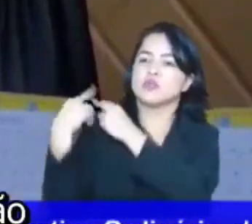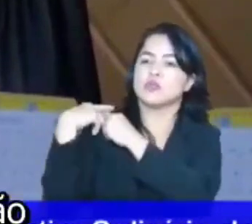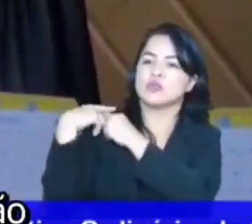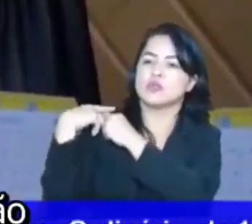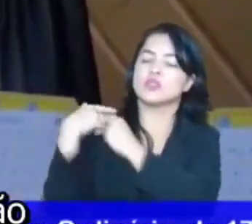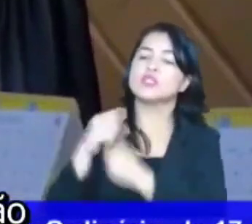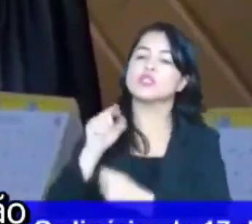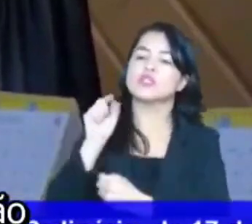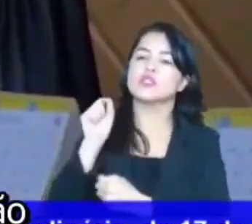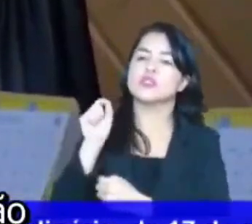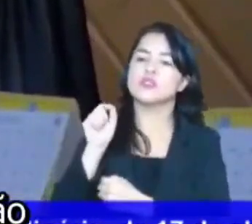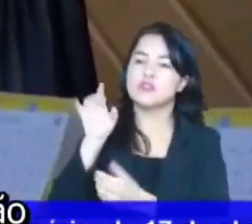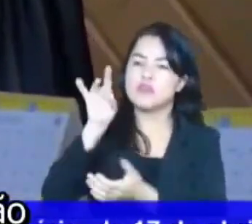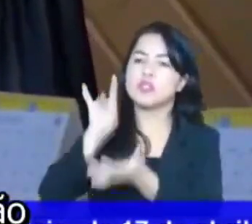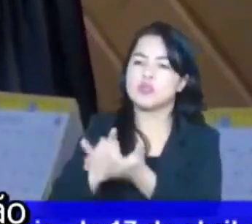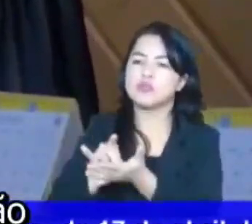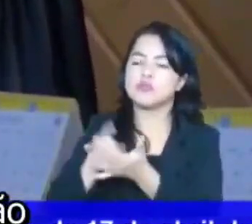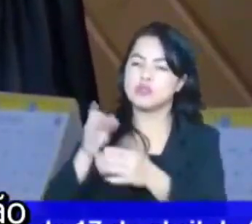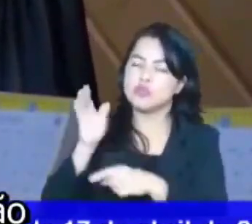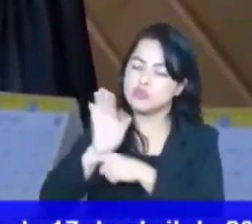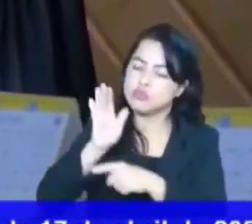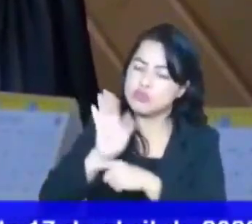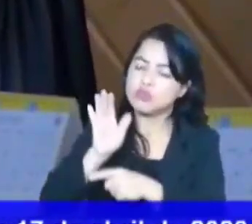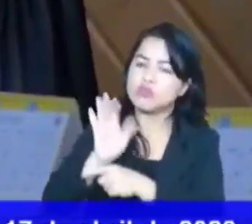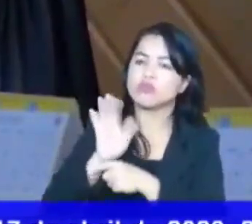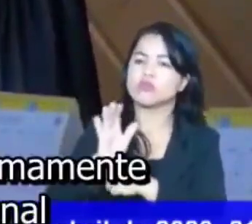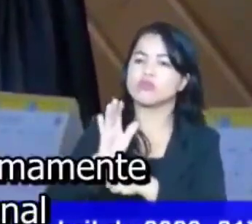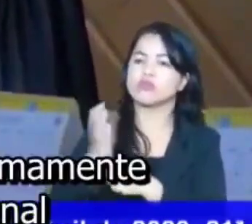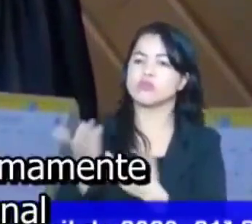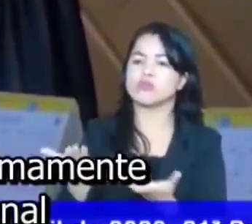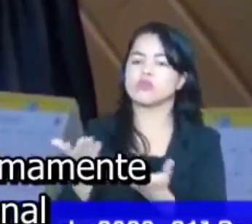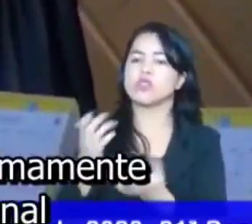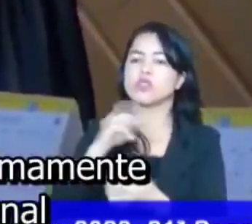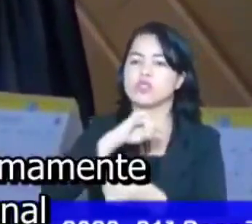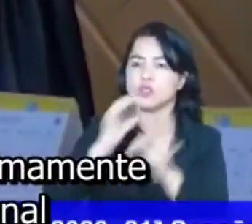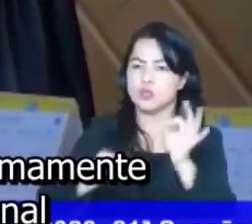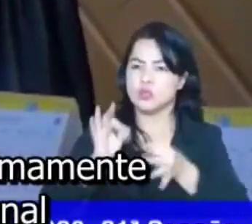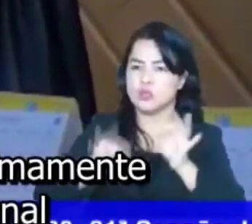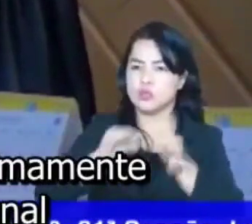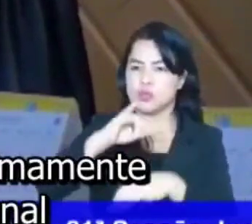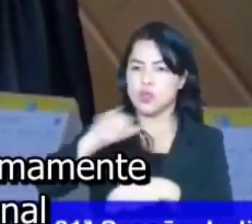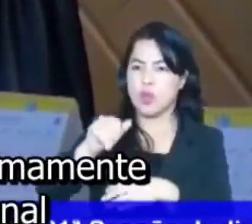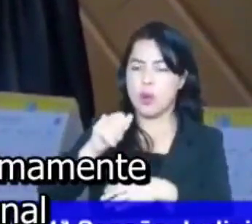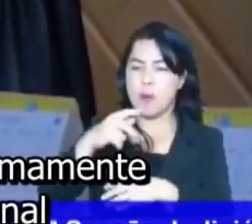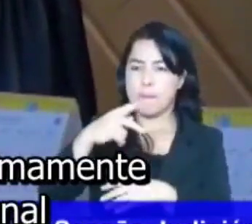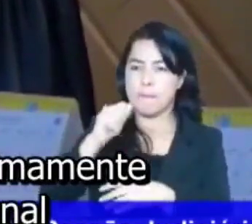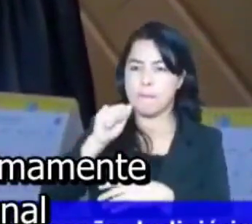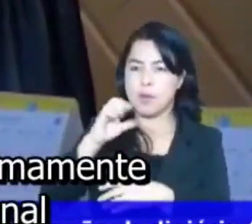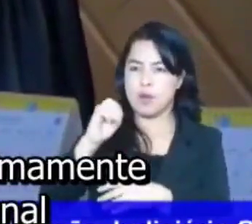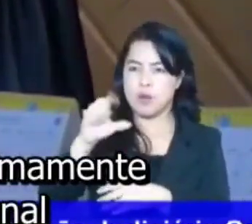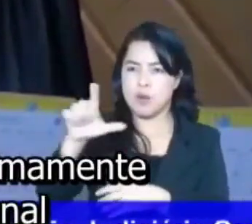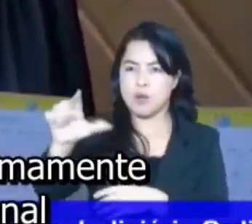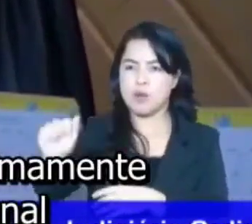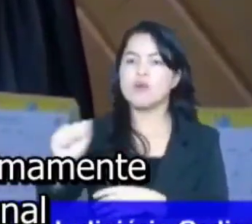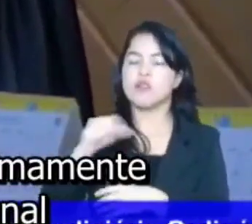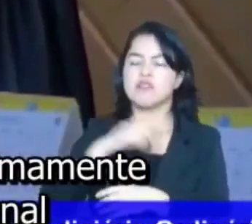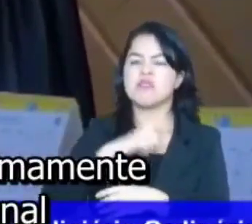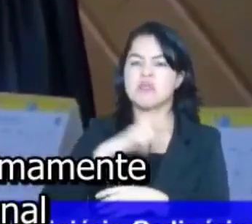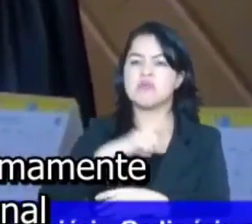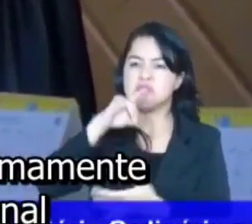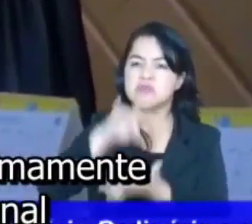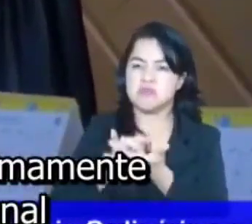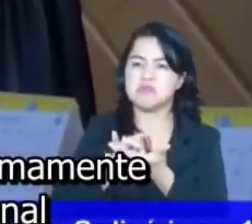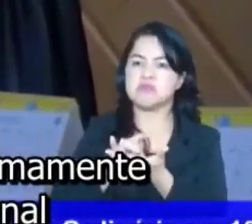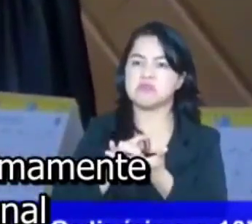está legitimamente investido na jurisdição. A juíza Paola, neste caso concreto, está devidamente,